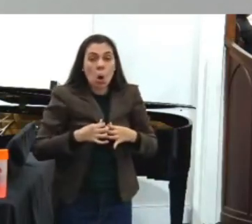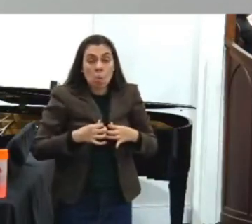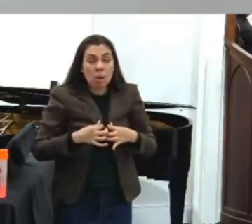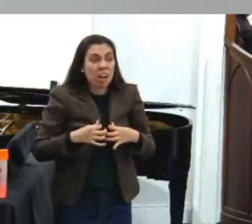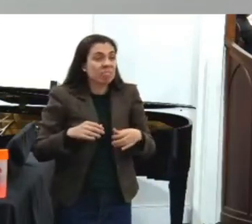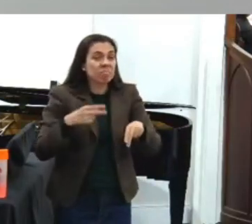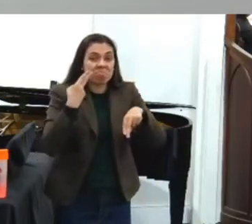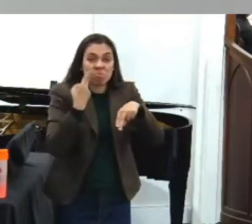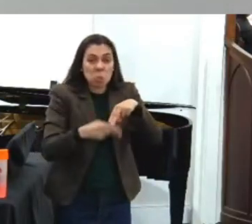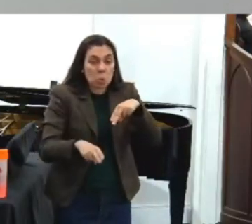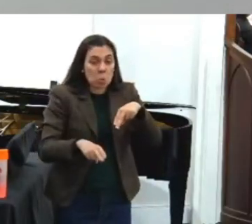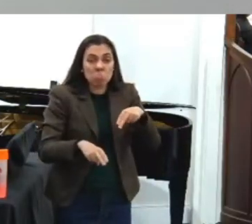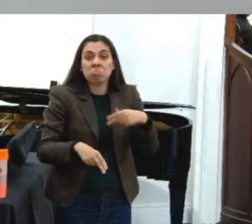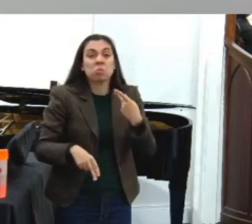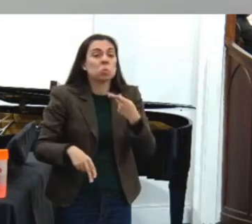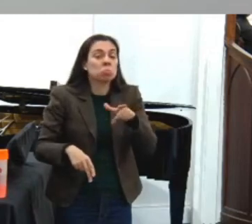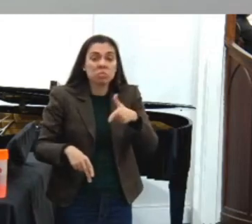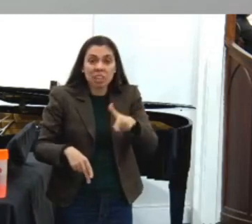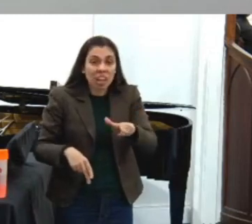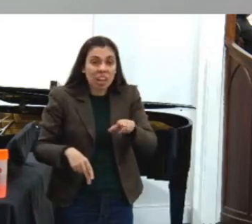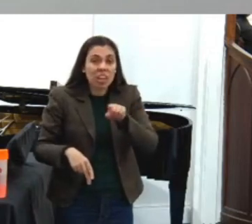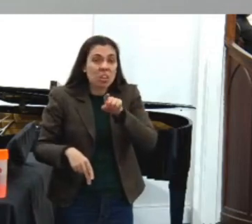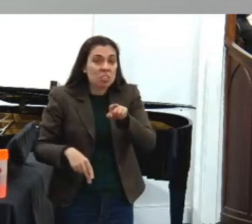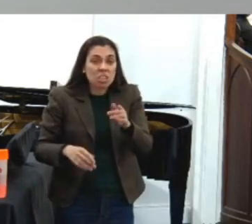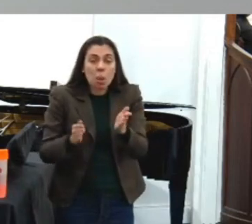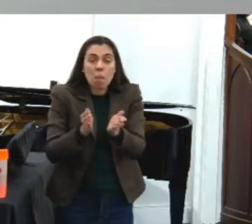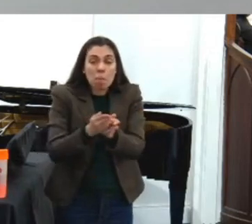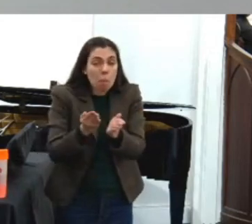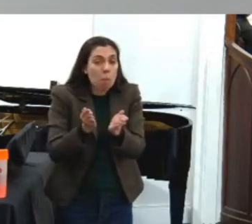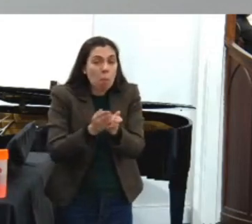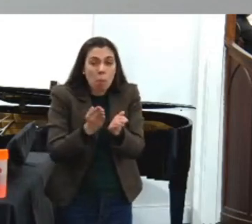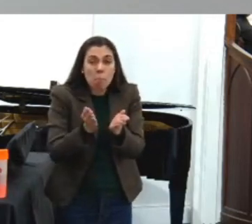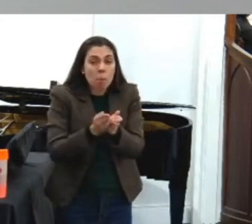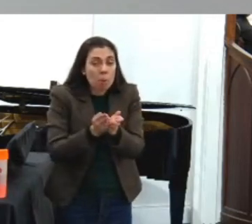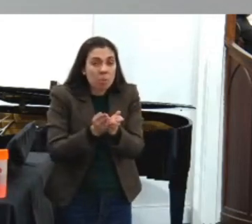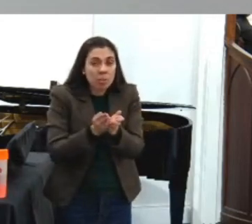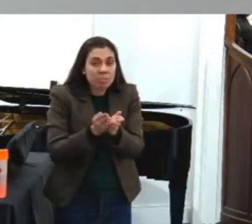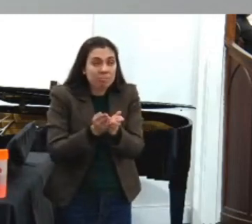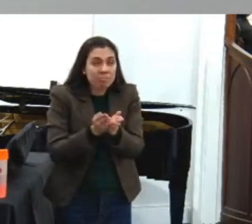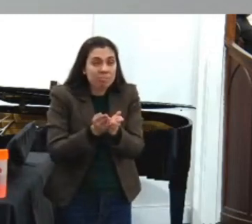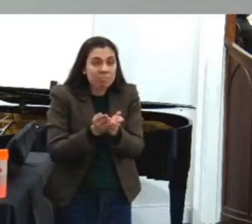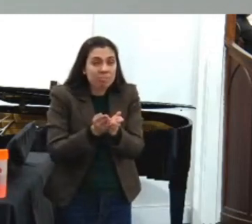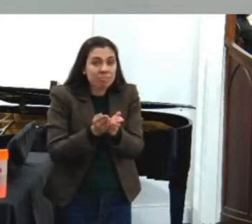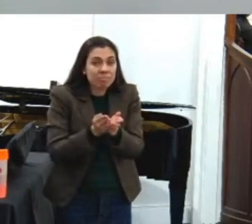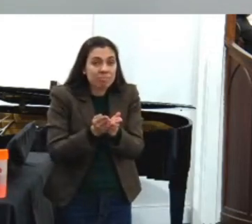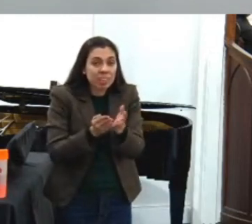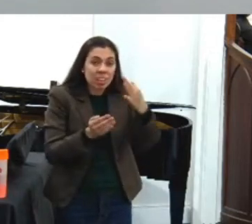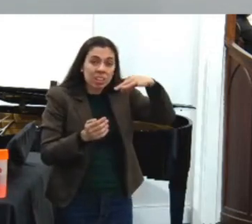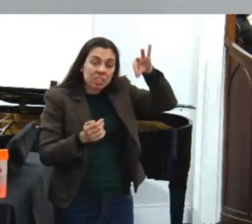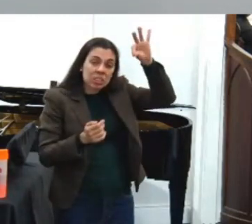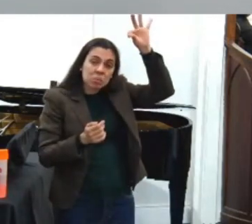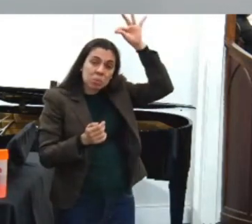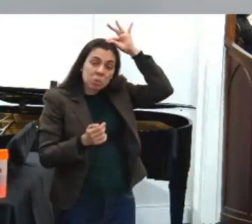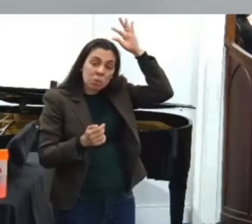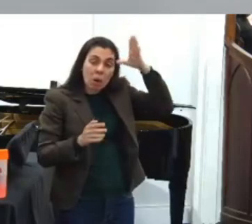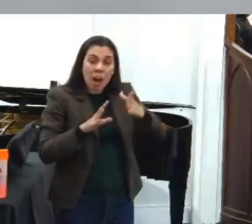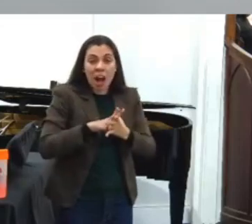Esta é a realidade, ou o real estado da igreja em Laodiceia.